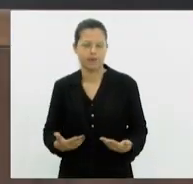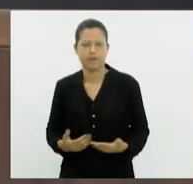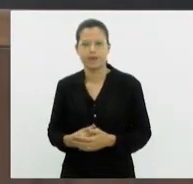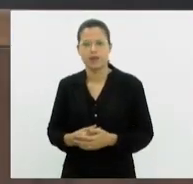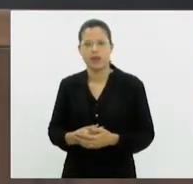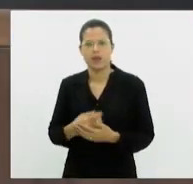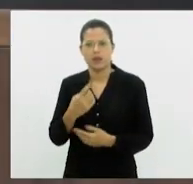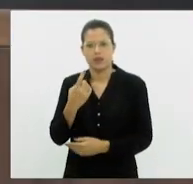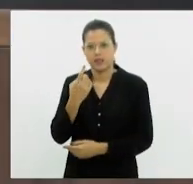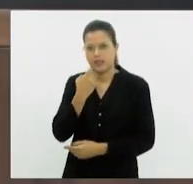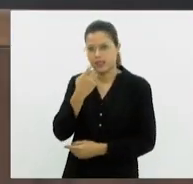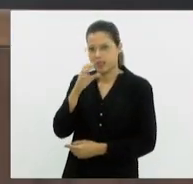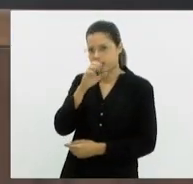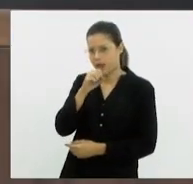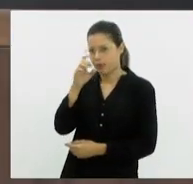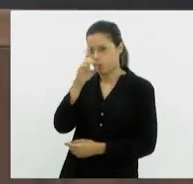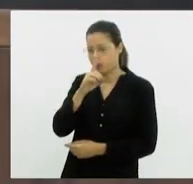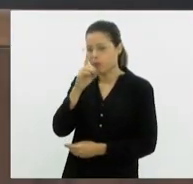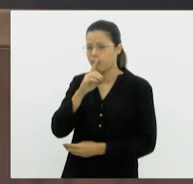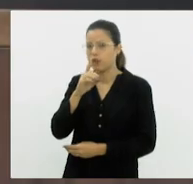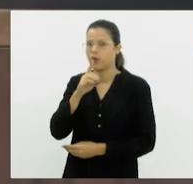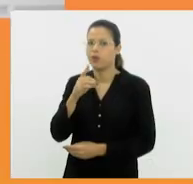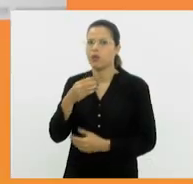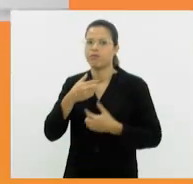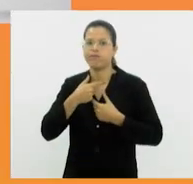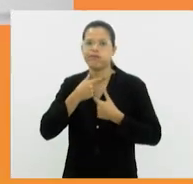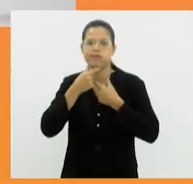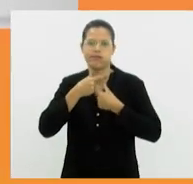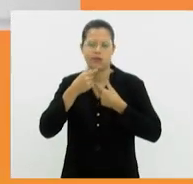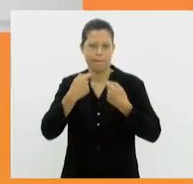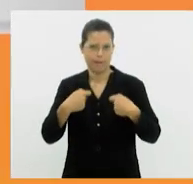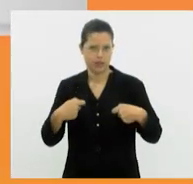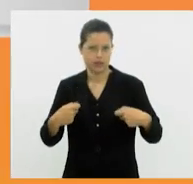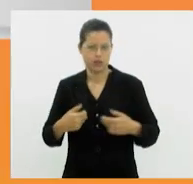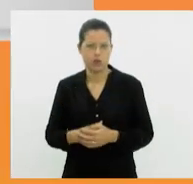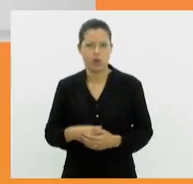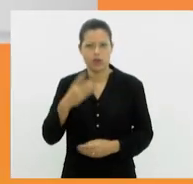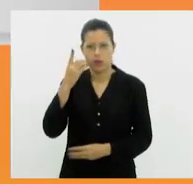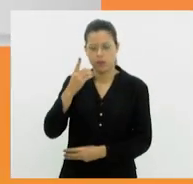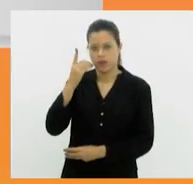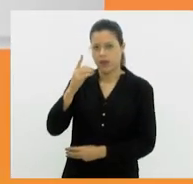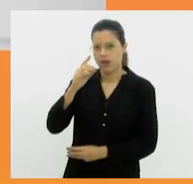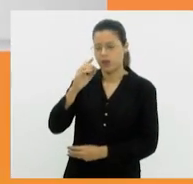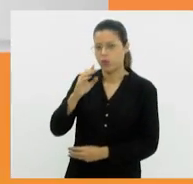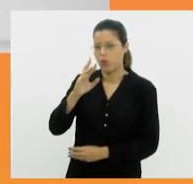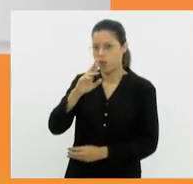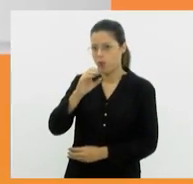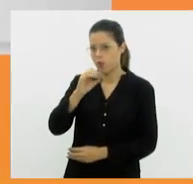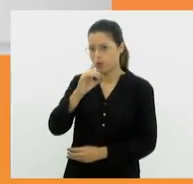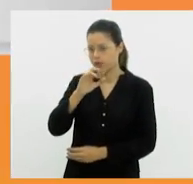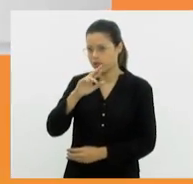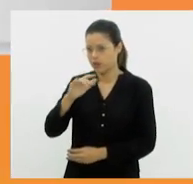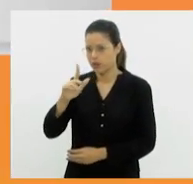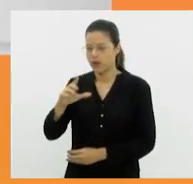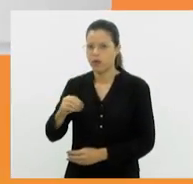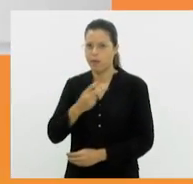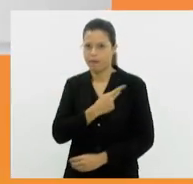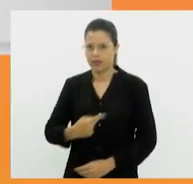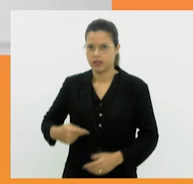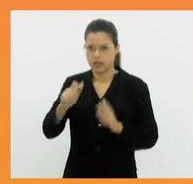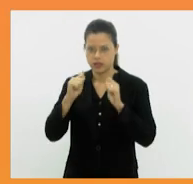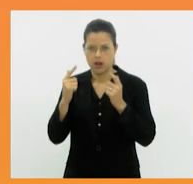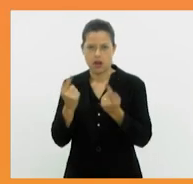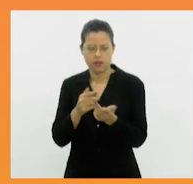de semana, ele precisou ser entubado. O deputado Rodrigo Bacelar, presidente da Alerj, publicou nota nas redes